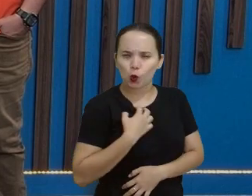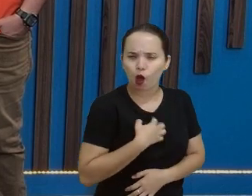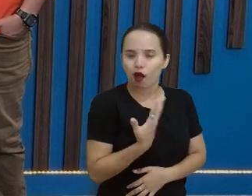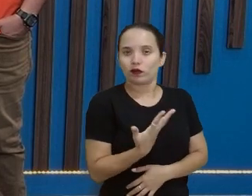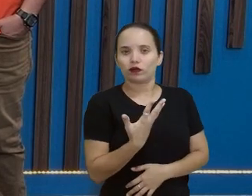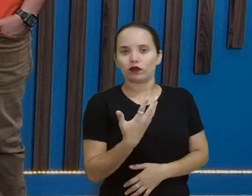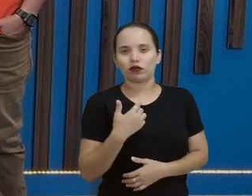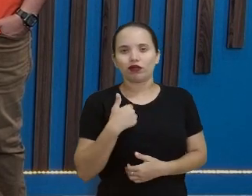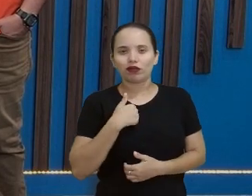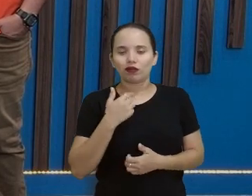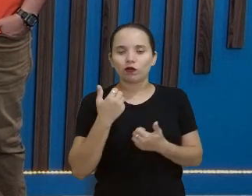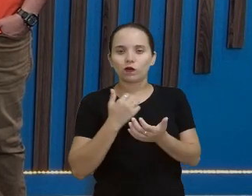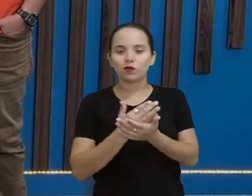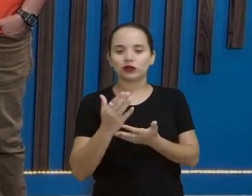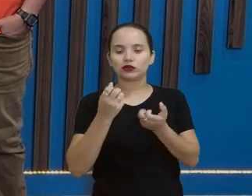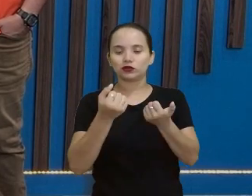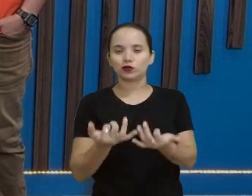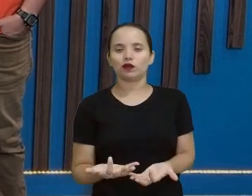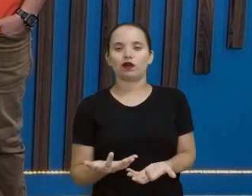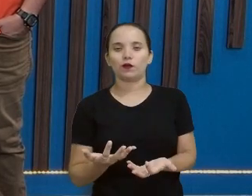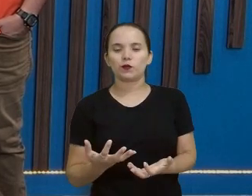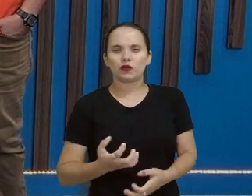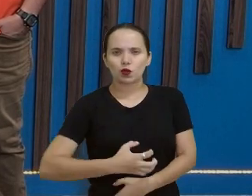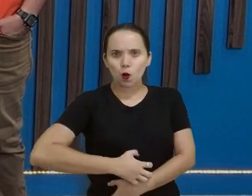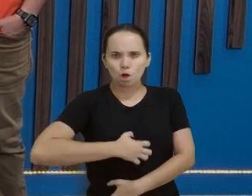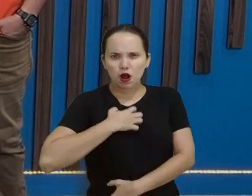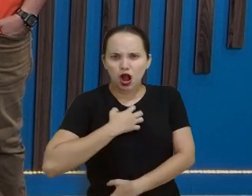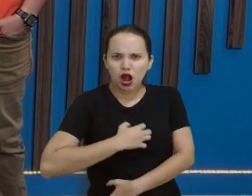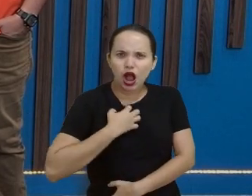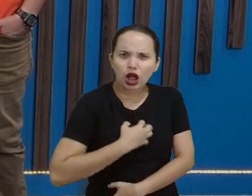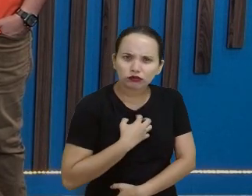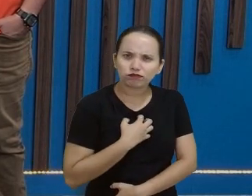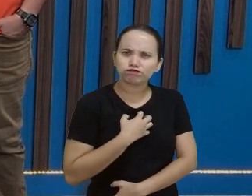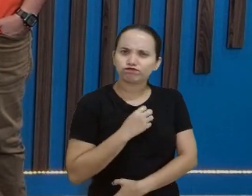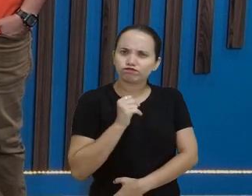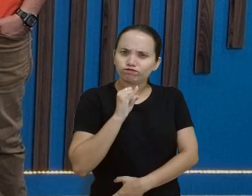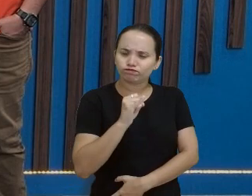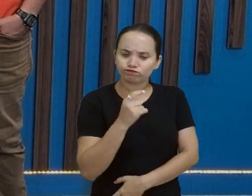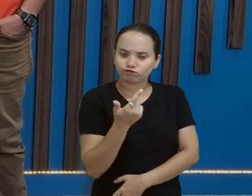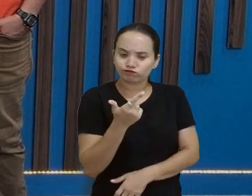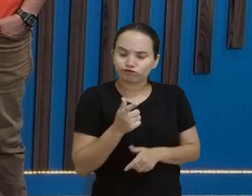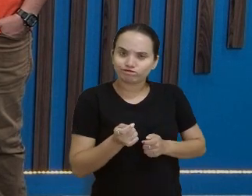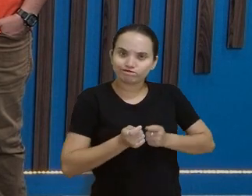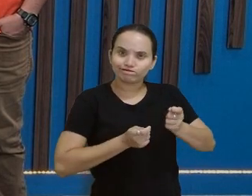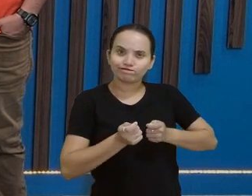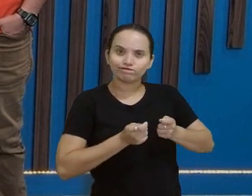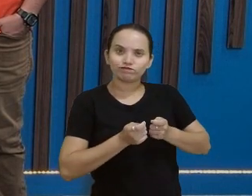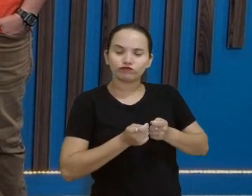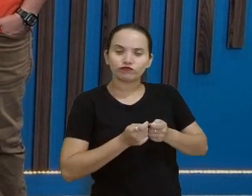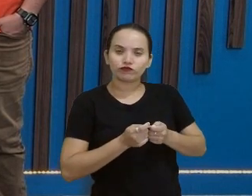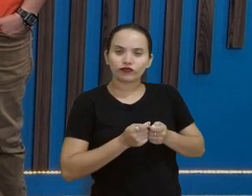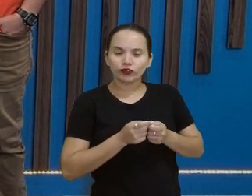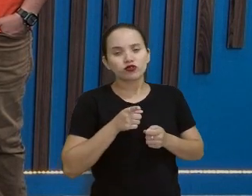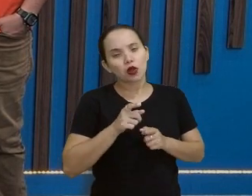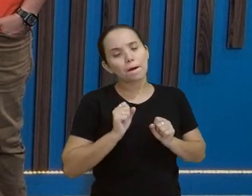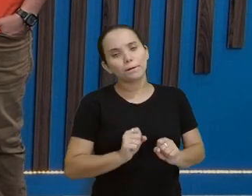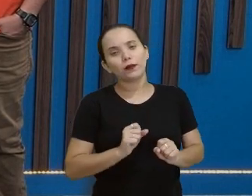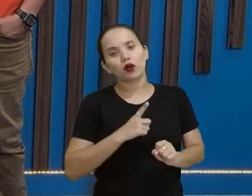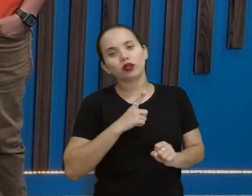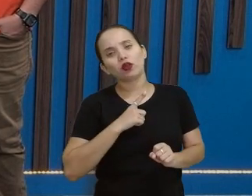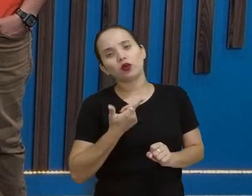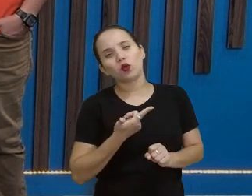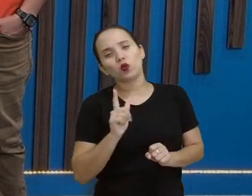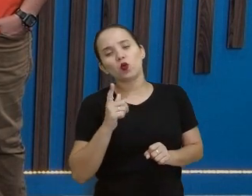comecei a dizer, uma raiva imensa, se a pessoa não tivesse controle de suas emoções, pode levar a um ato violento. E